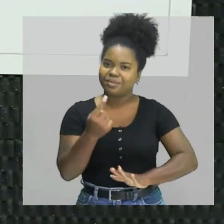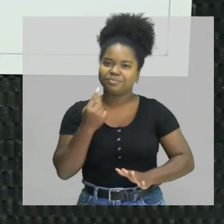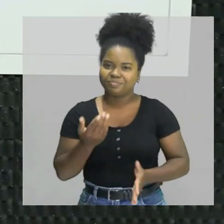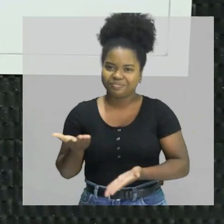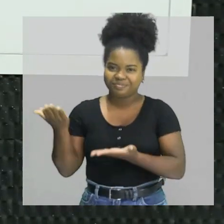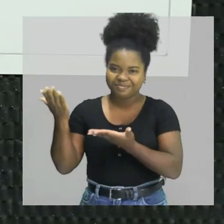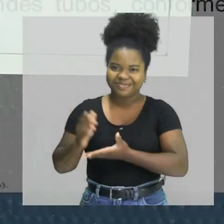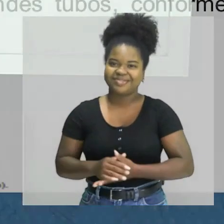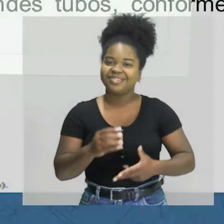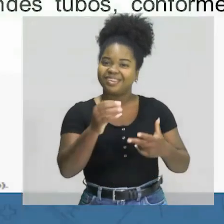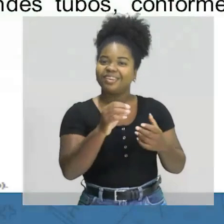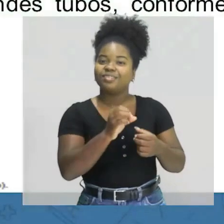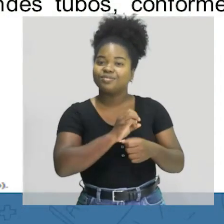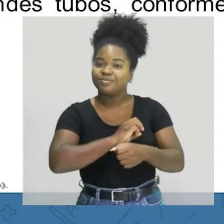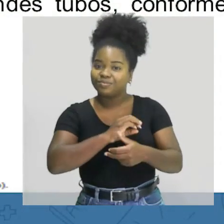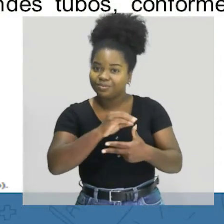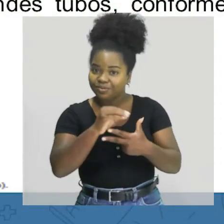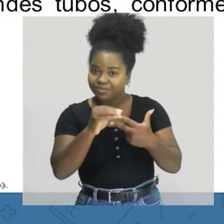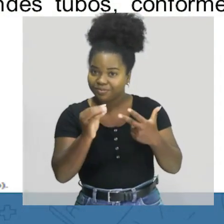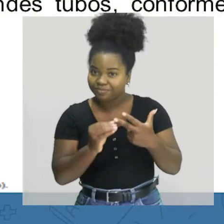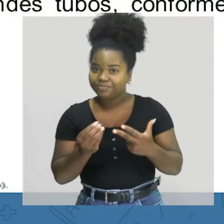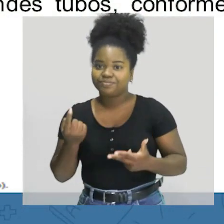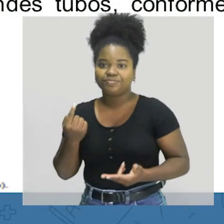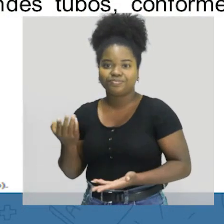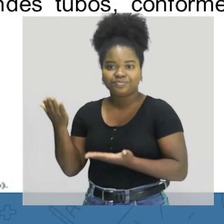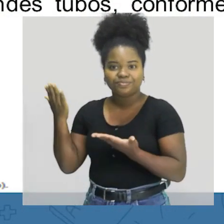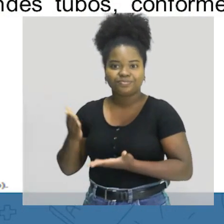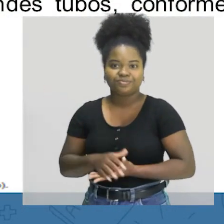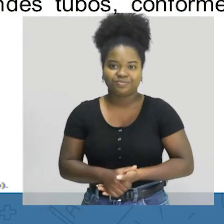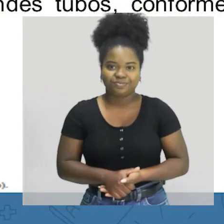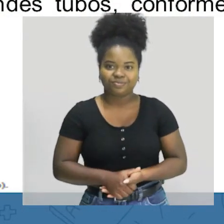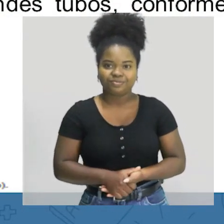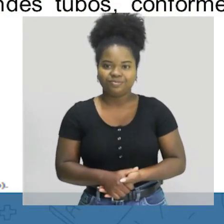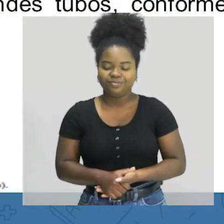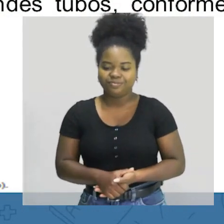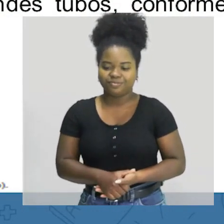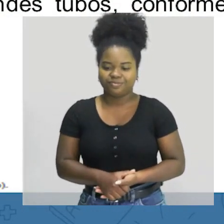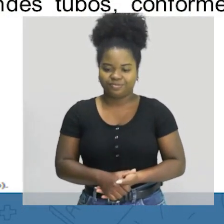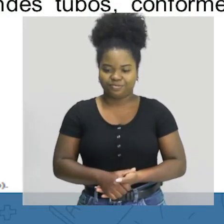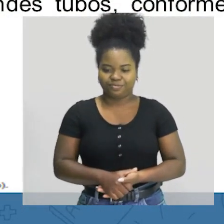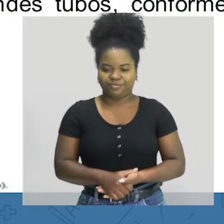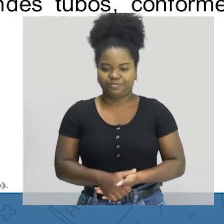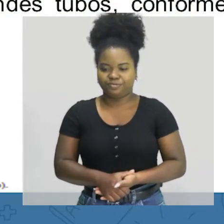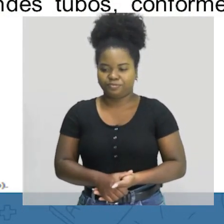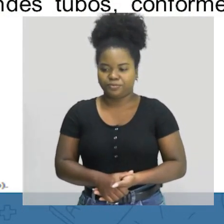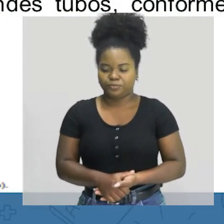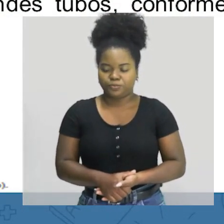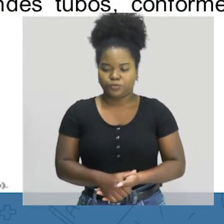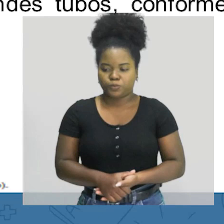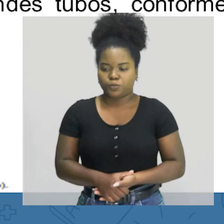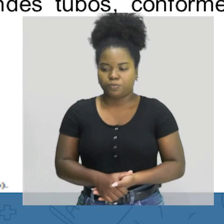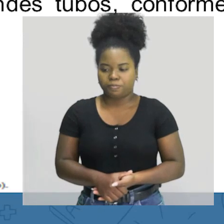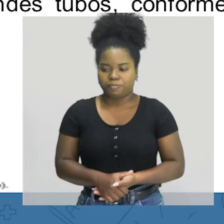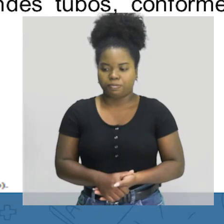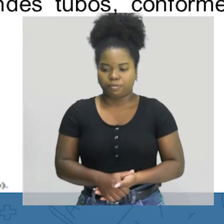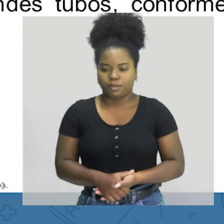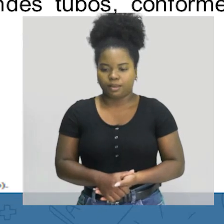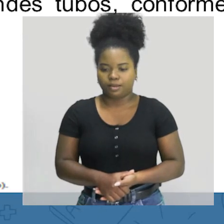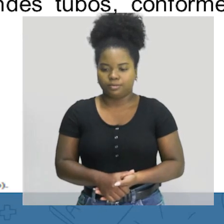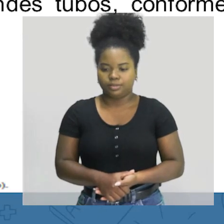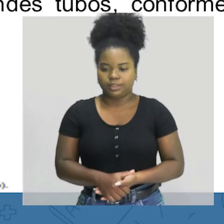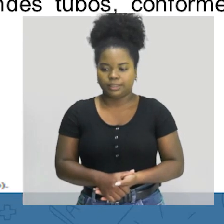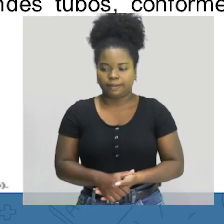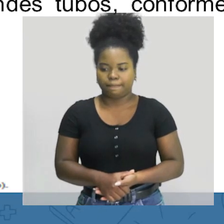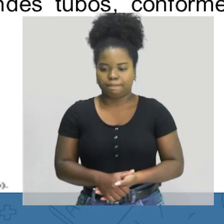do Enem. A manchete demonstra que o transporte de grandes cargas representa cada vez mais preocupação